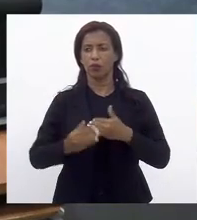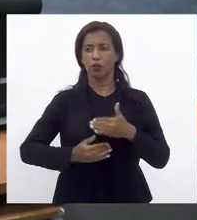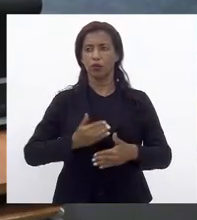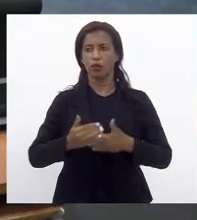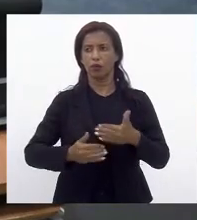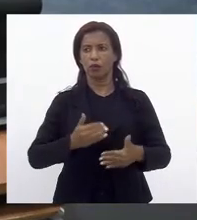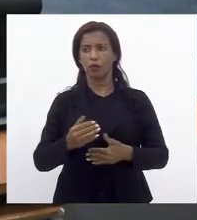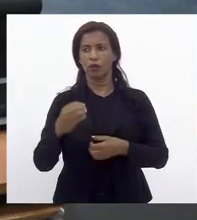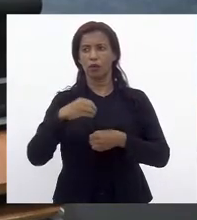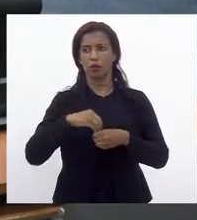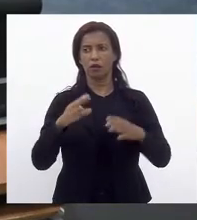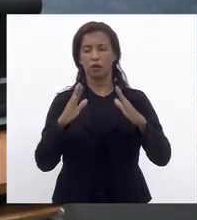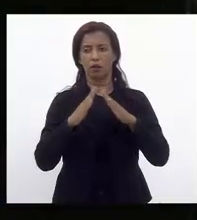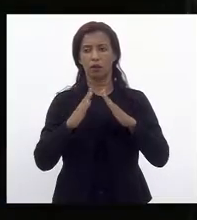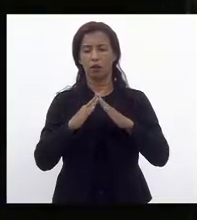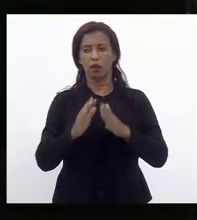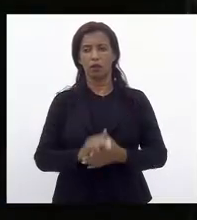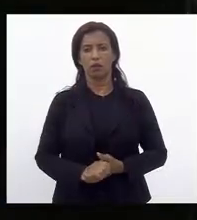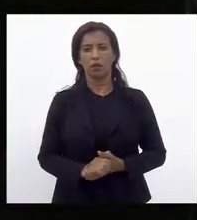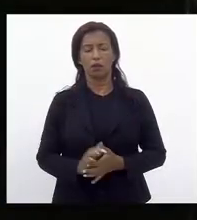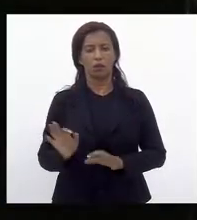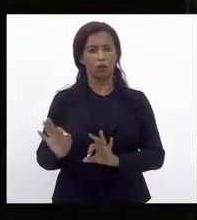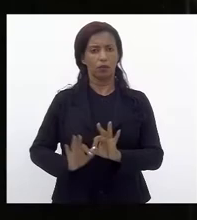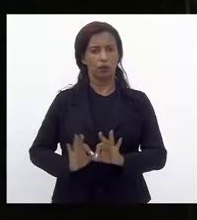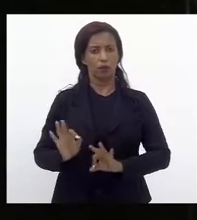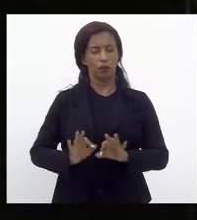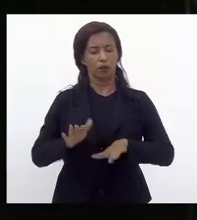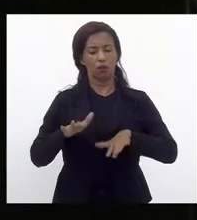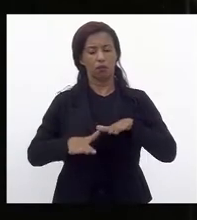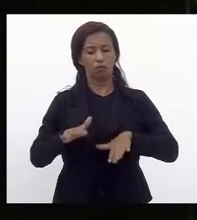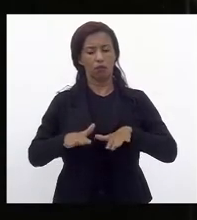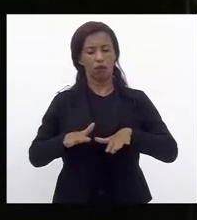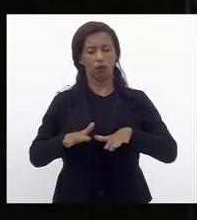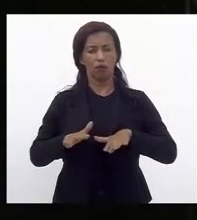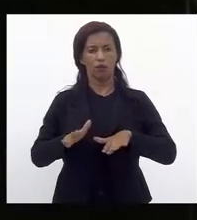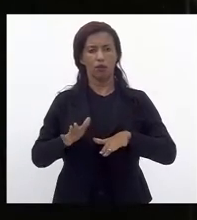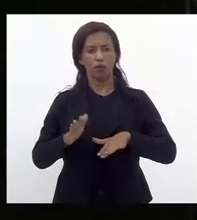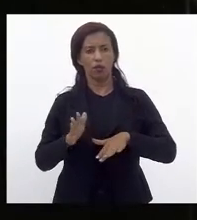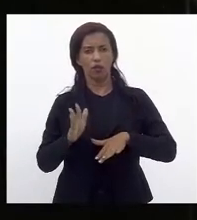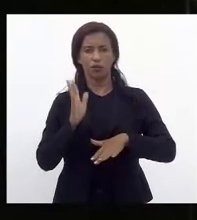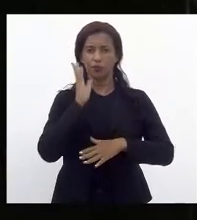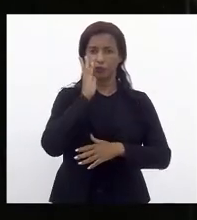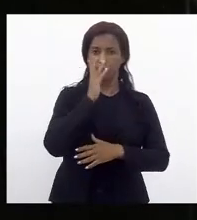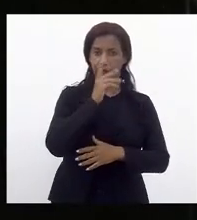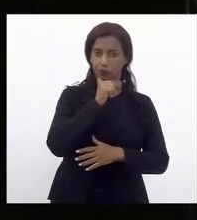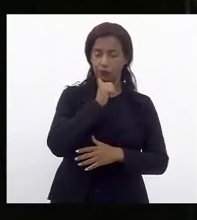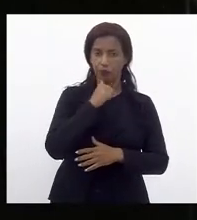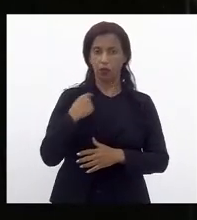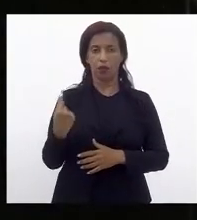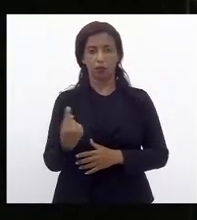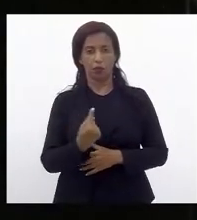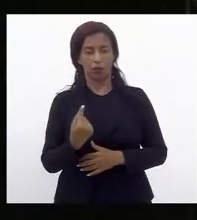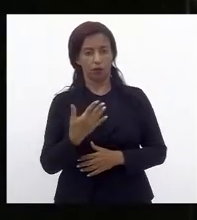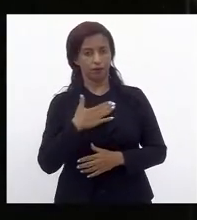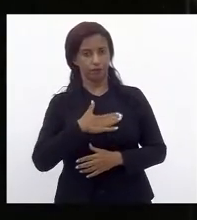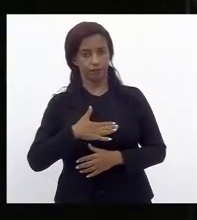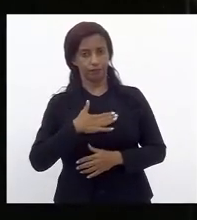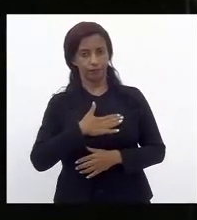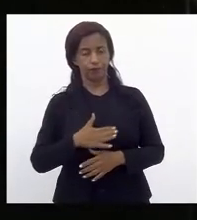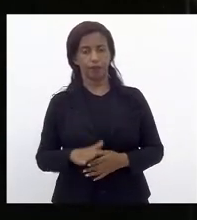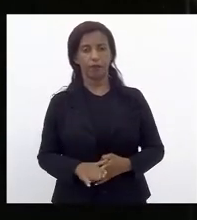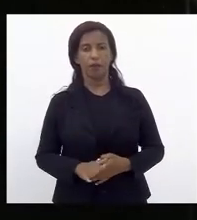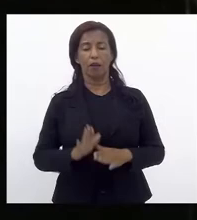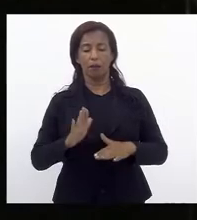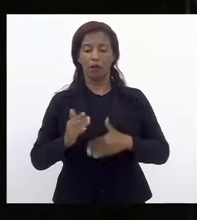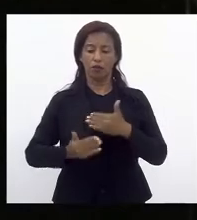processo dentro da casa, que é um processo talvez moroso para o nosso gosto, mas